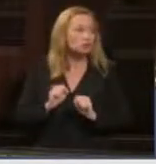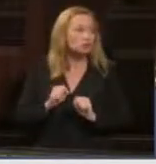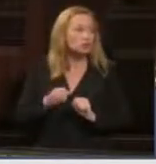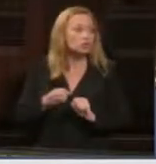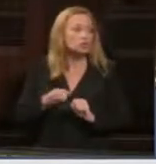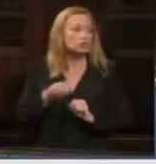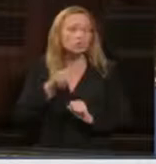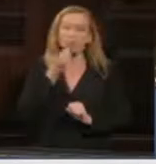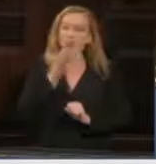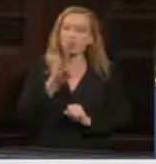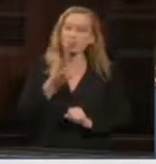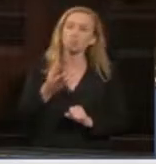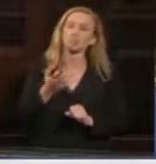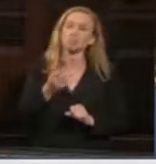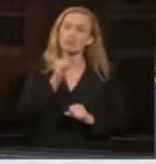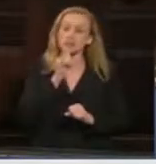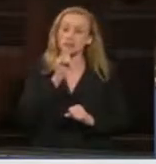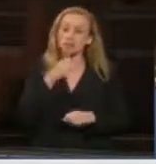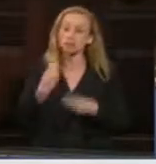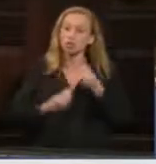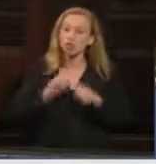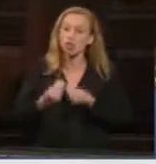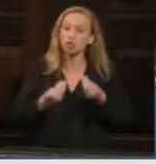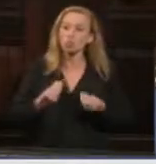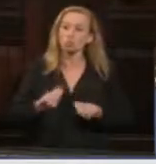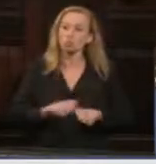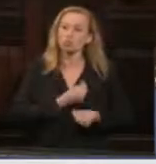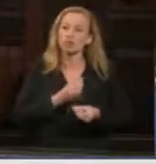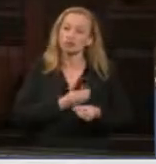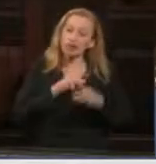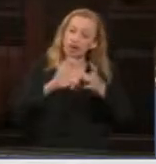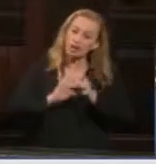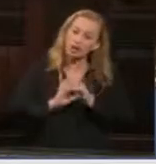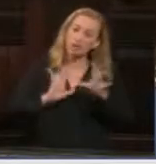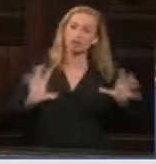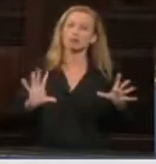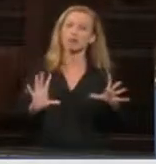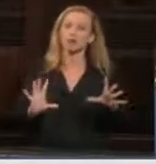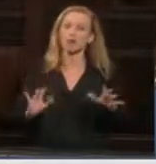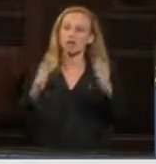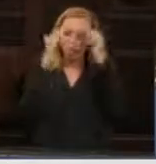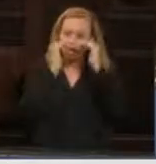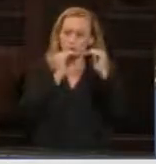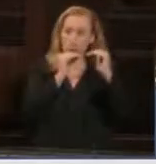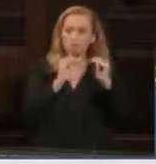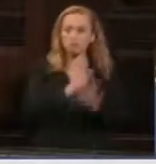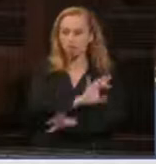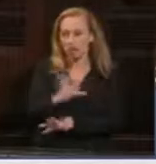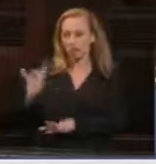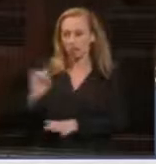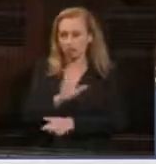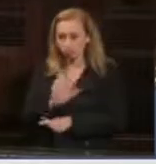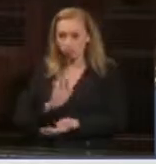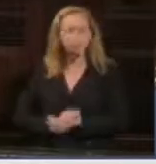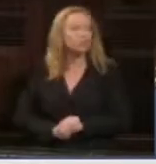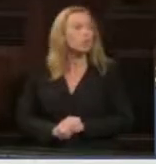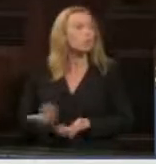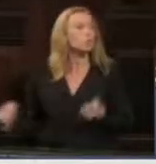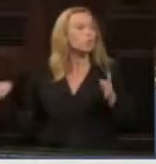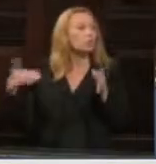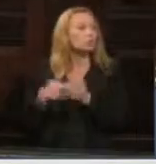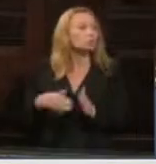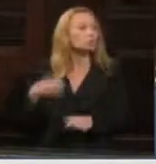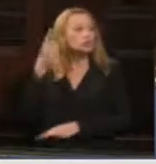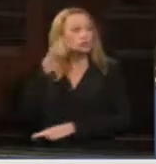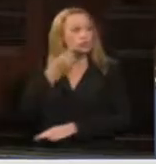exemplo na comissão de como conviver democraticamente com a pluralidade de 10 e até com a diferença de posições por último o deputado que